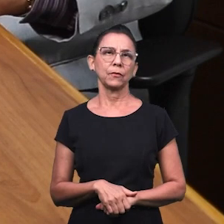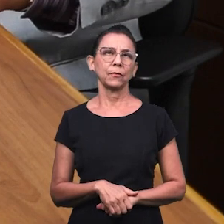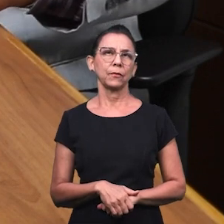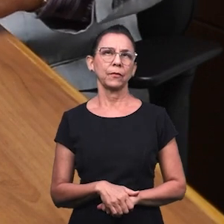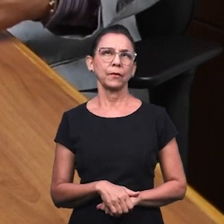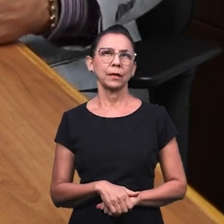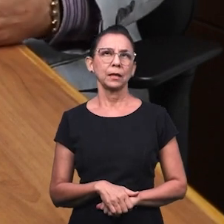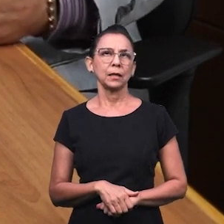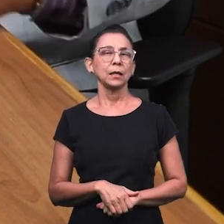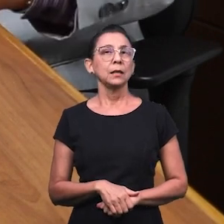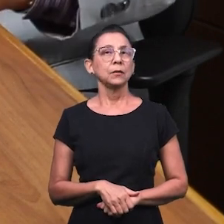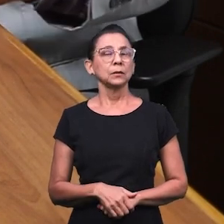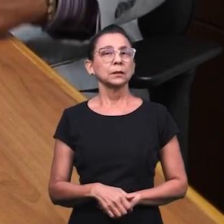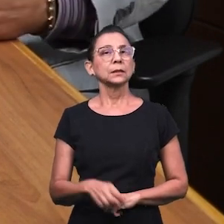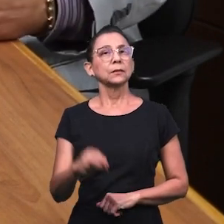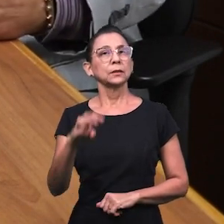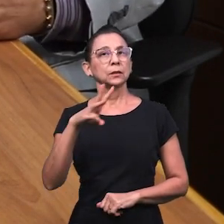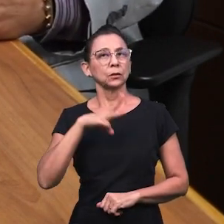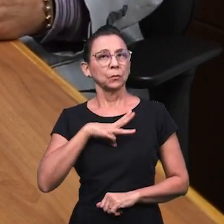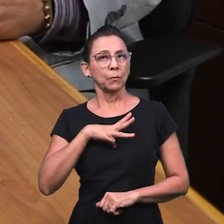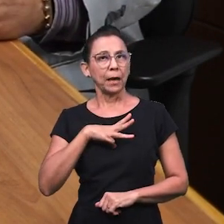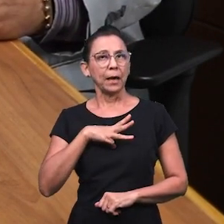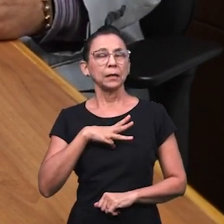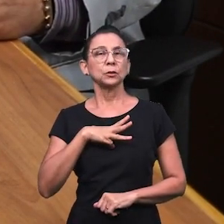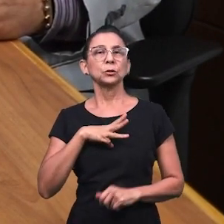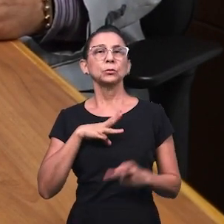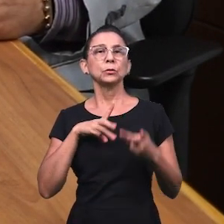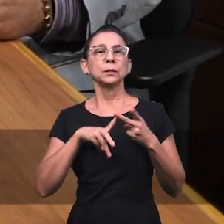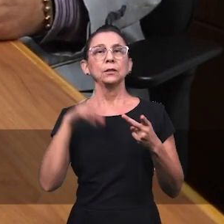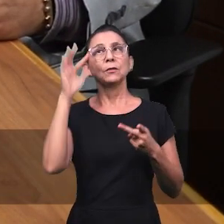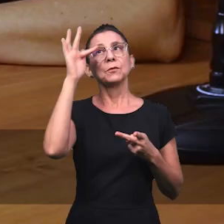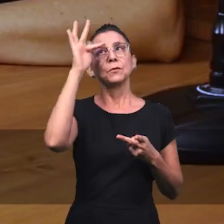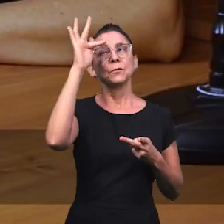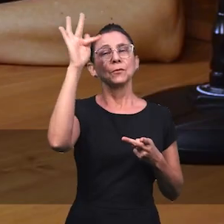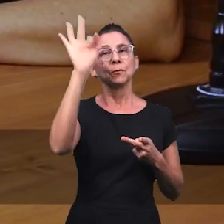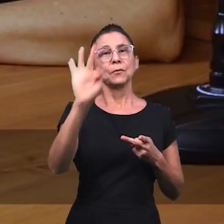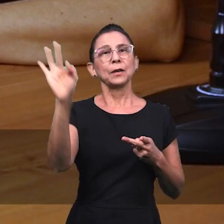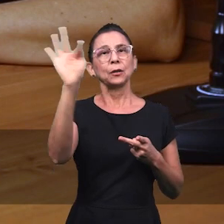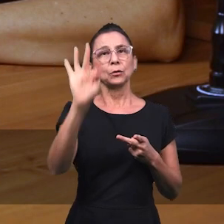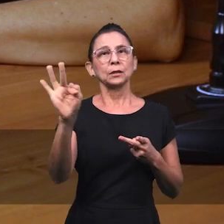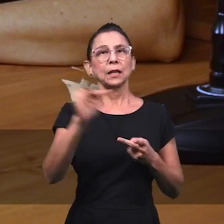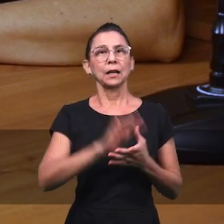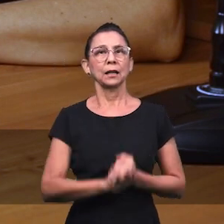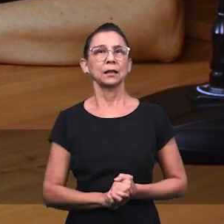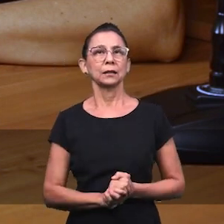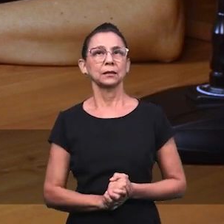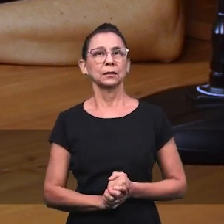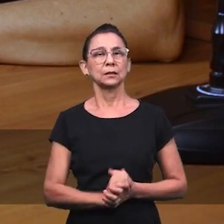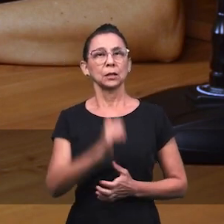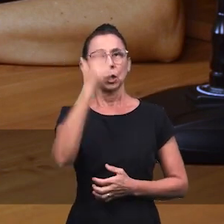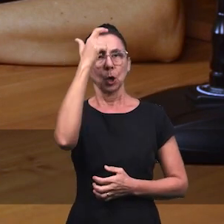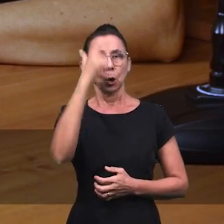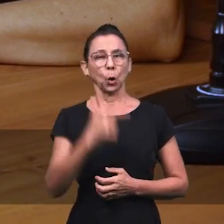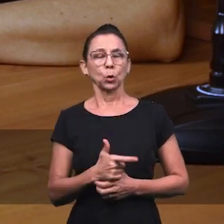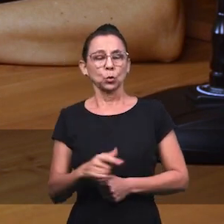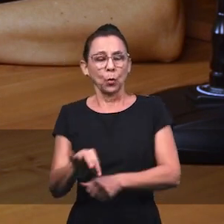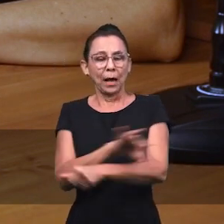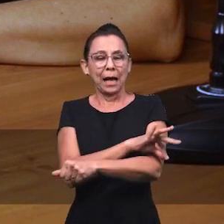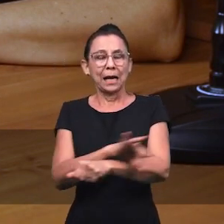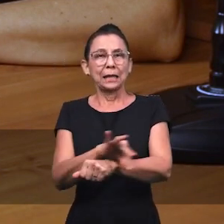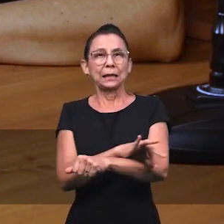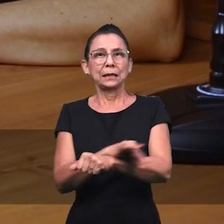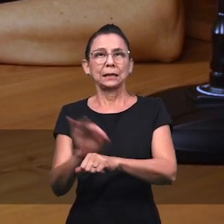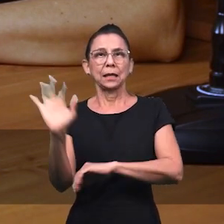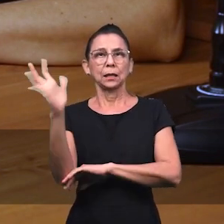médio e você fez a faculdade. Você tem uma formação superior? Eu sou arquiteto e urbanista. Depois eu